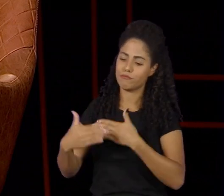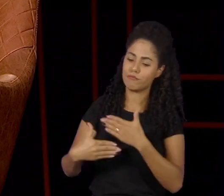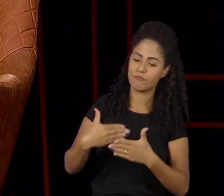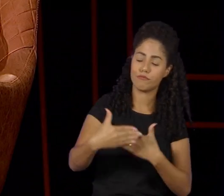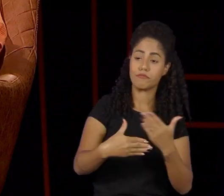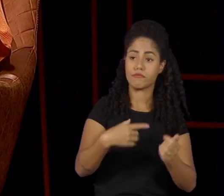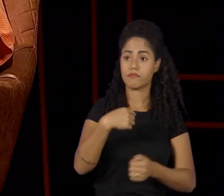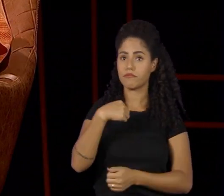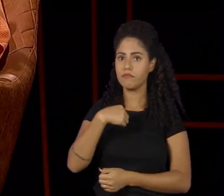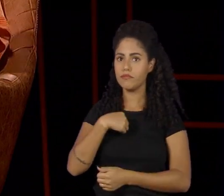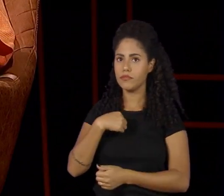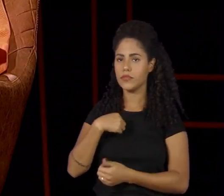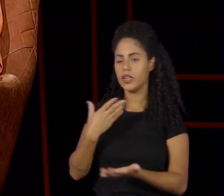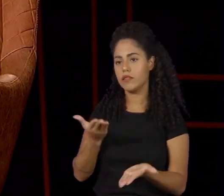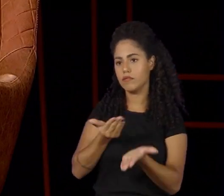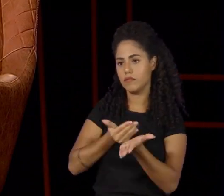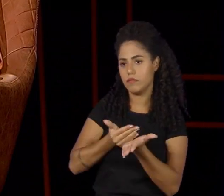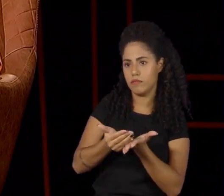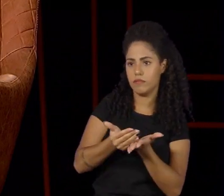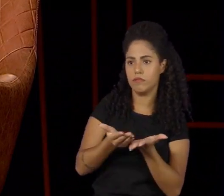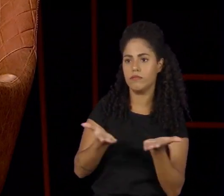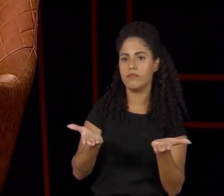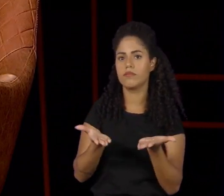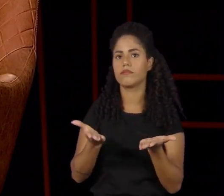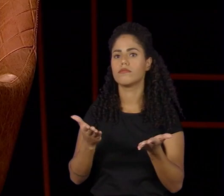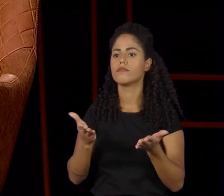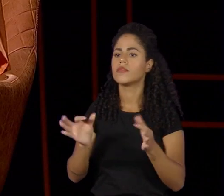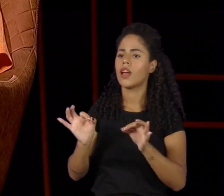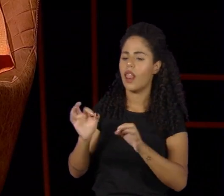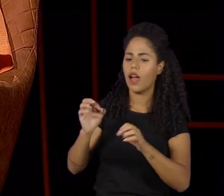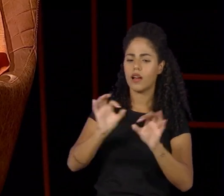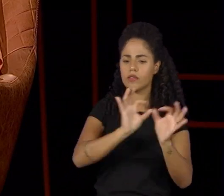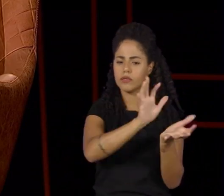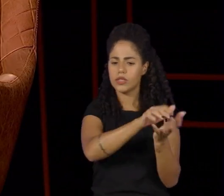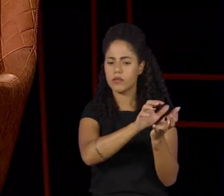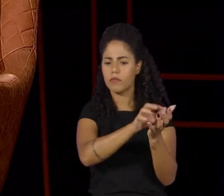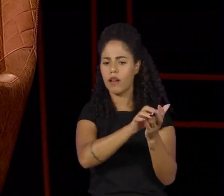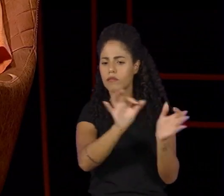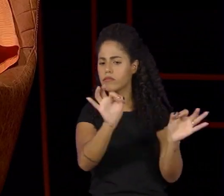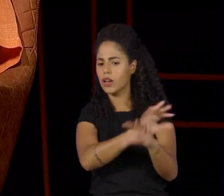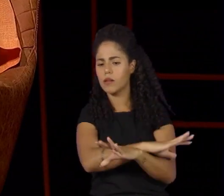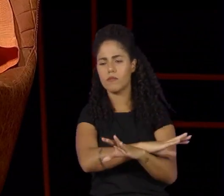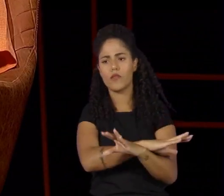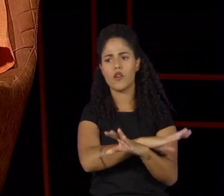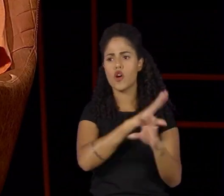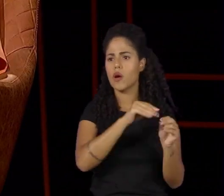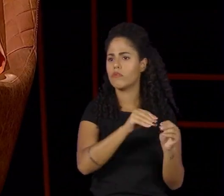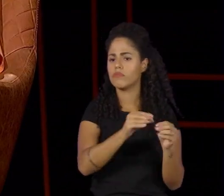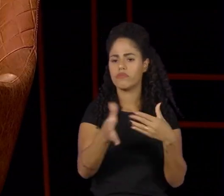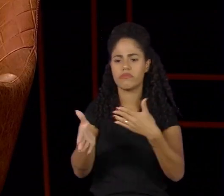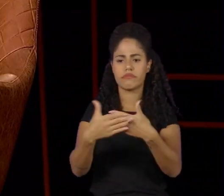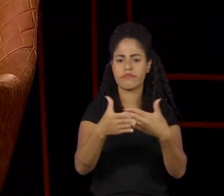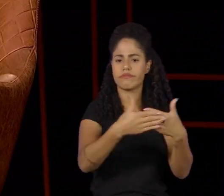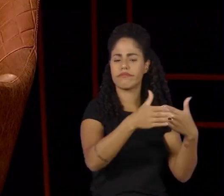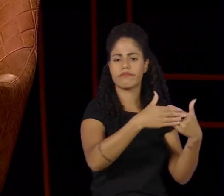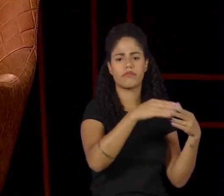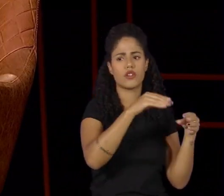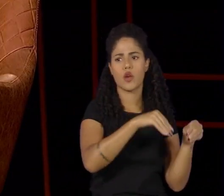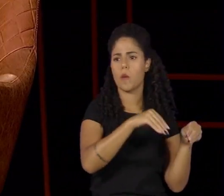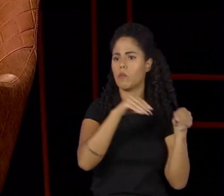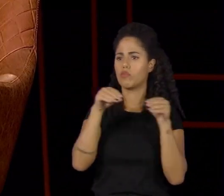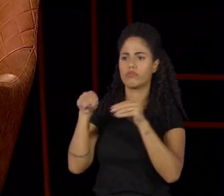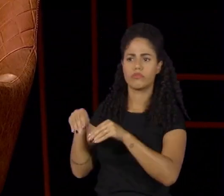Eu com as coisas rareando lá, né, acabando tudo, televisão começou a fechar a câmera,